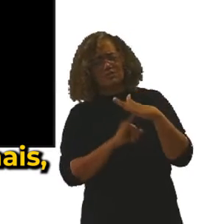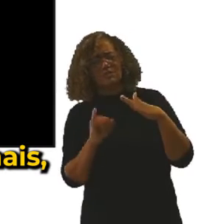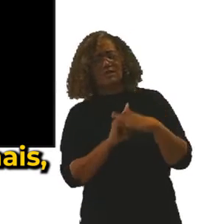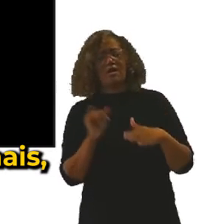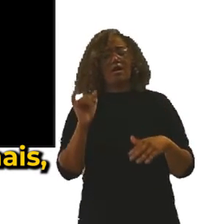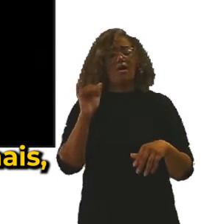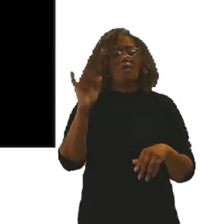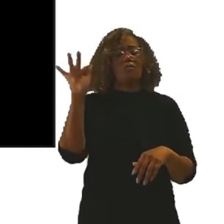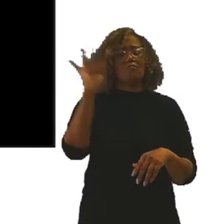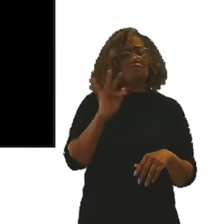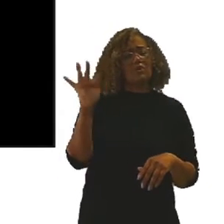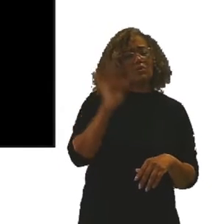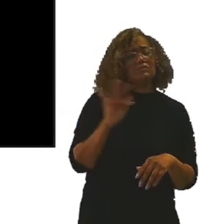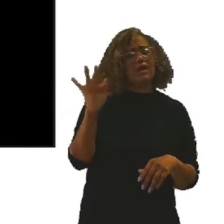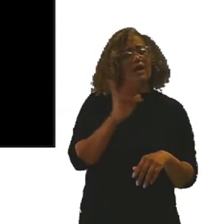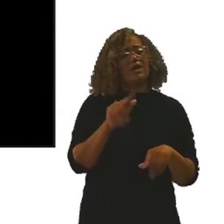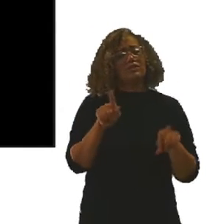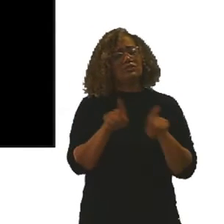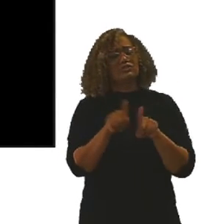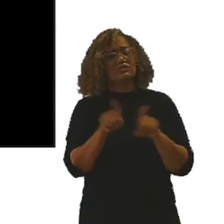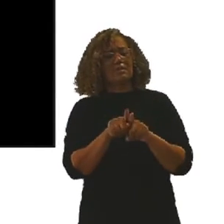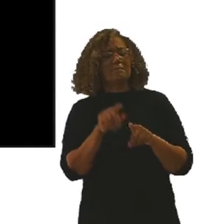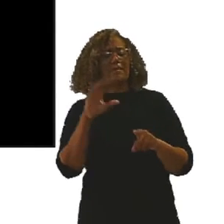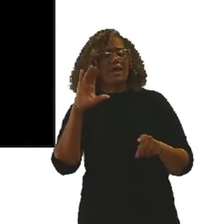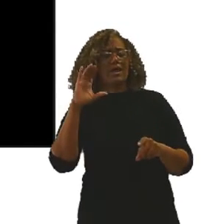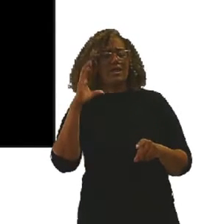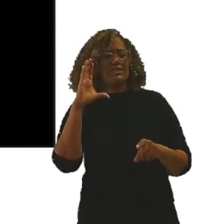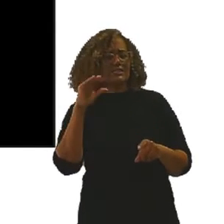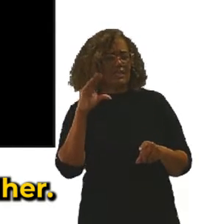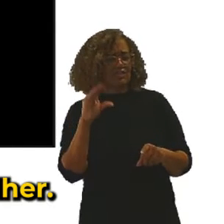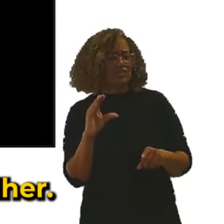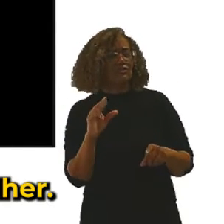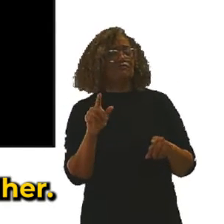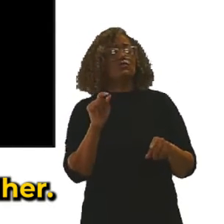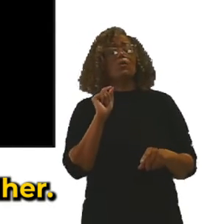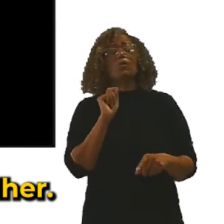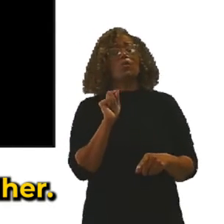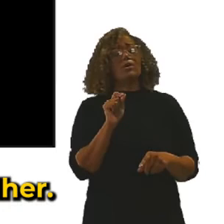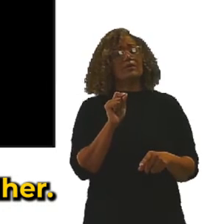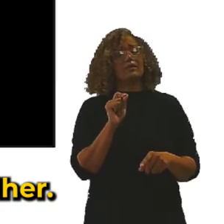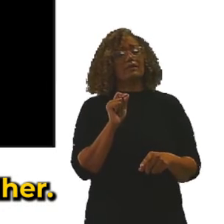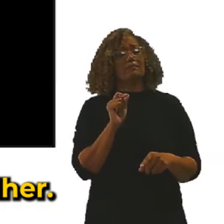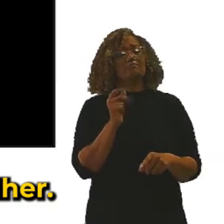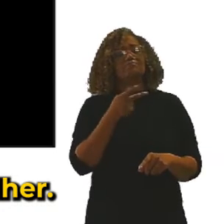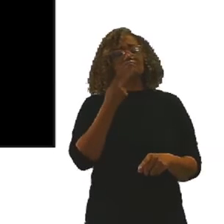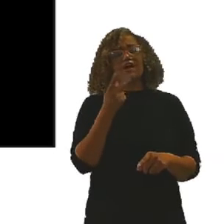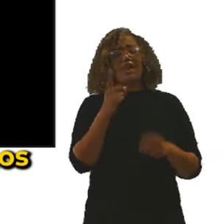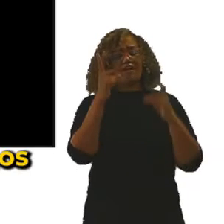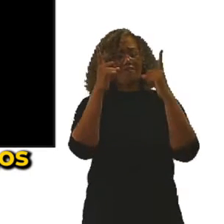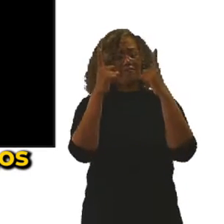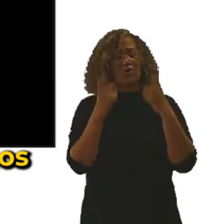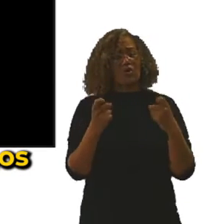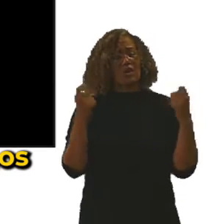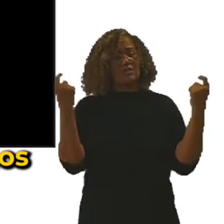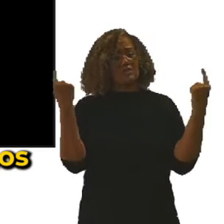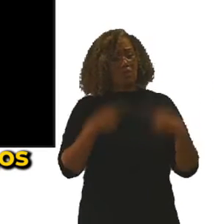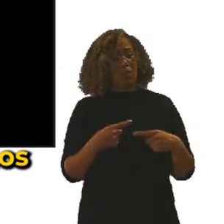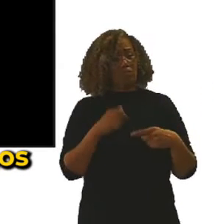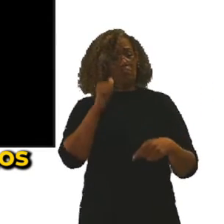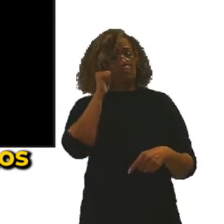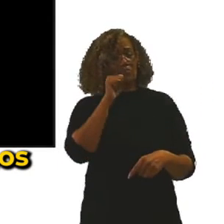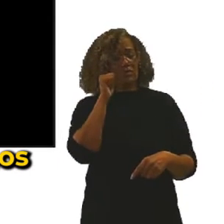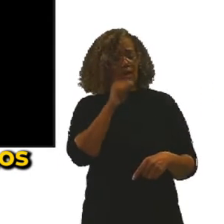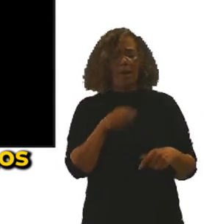e científicos, que quando se fala de violência contra a mulher, nós temos que